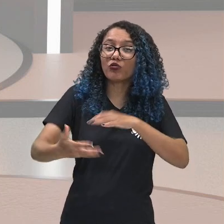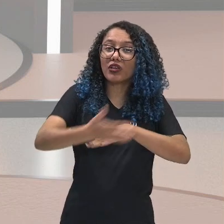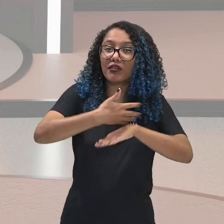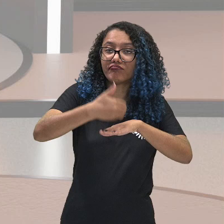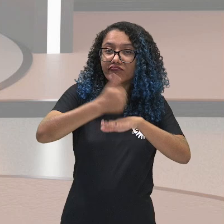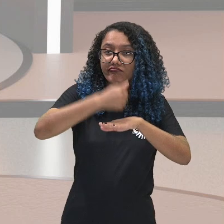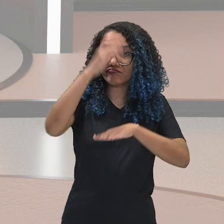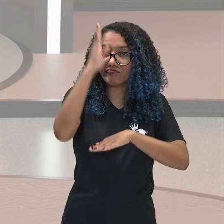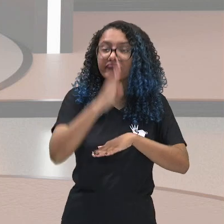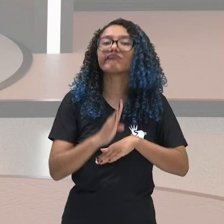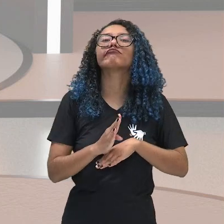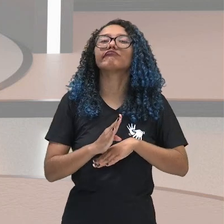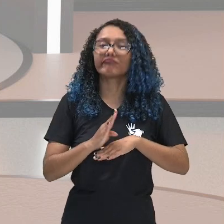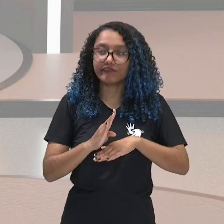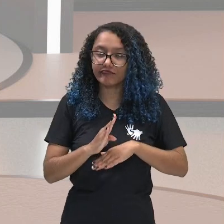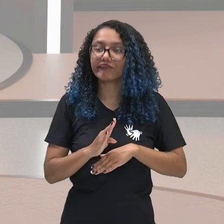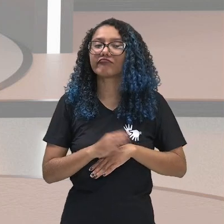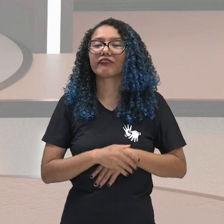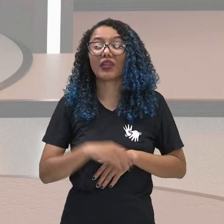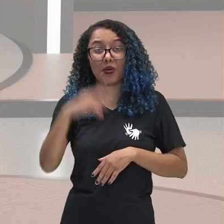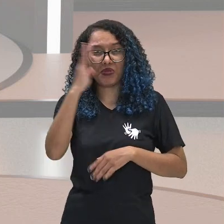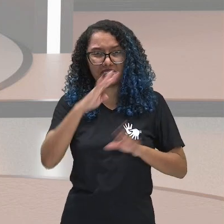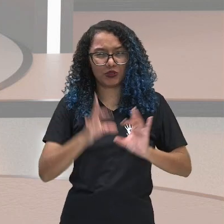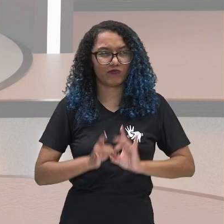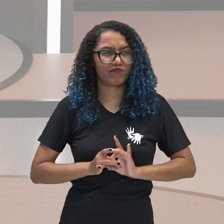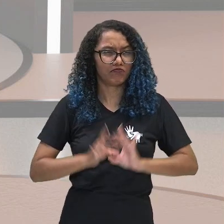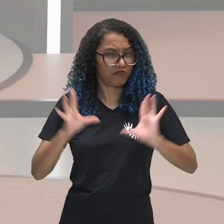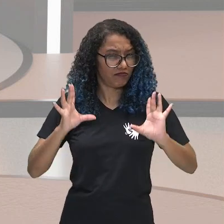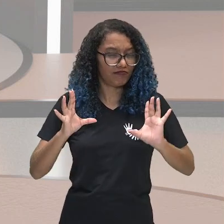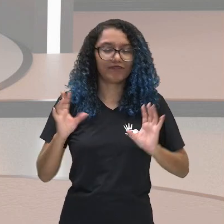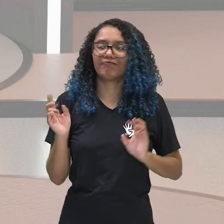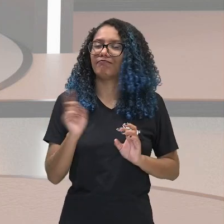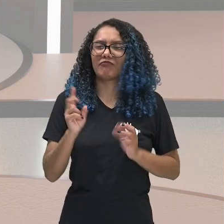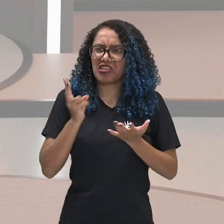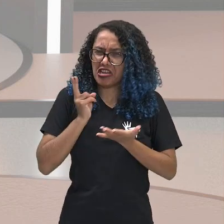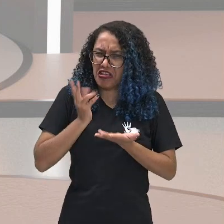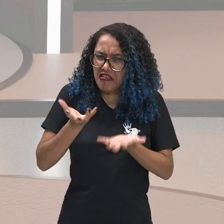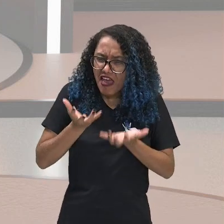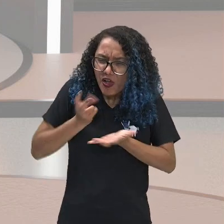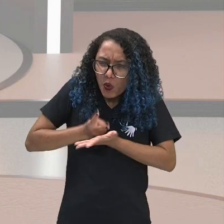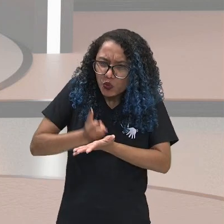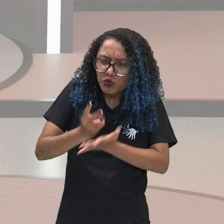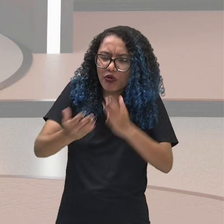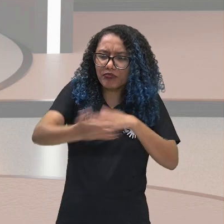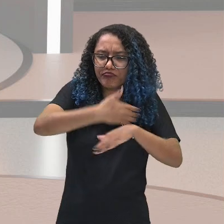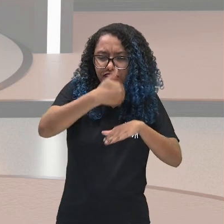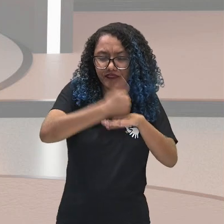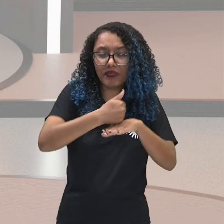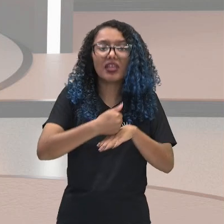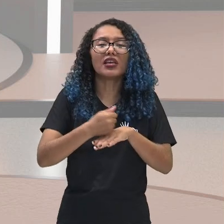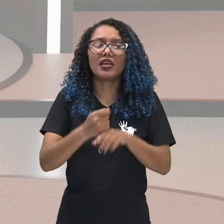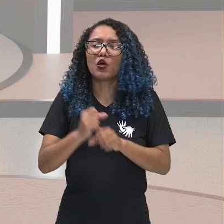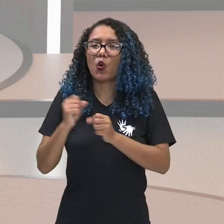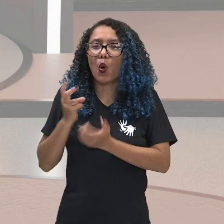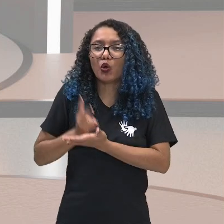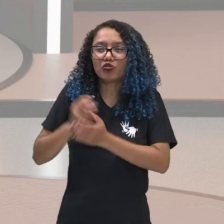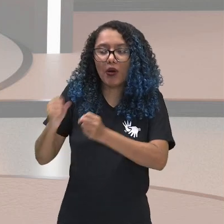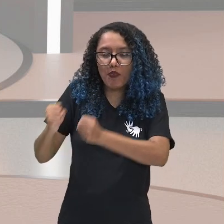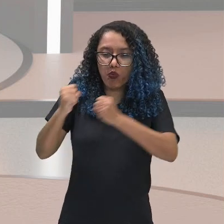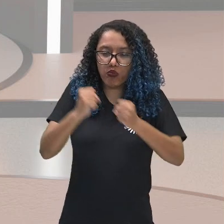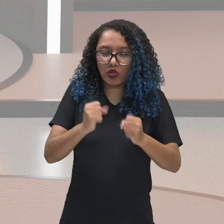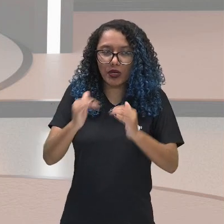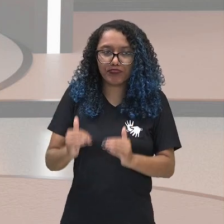eles não queriam, teoricamente, né, queriam continuar, então, a se perpetuar no poder. O projeto, então, proibia que